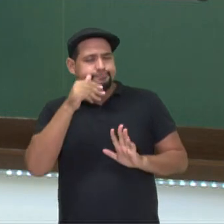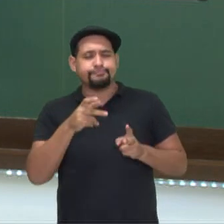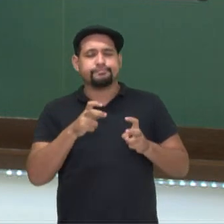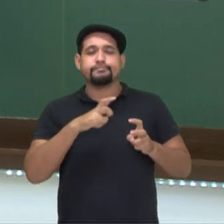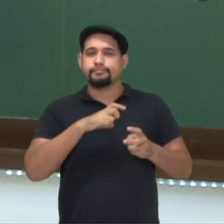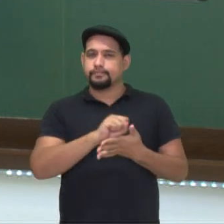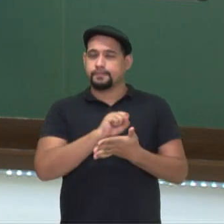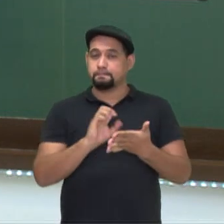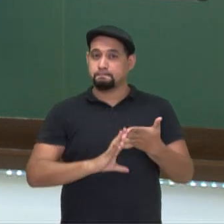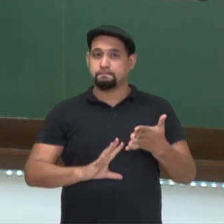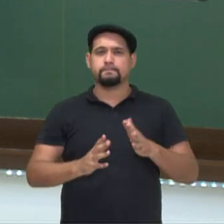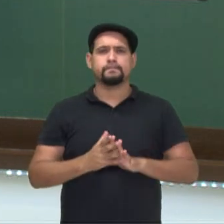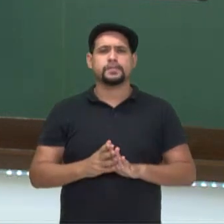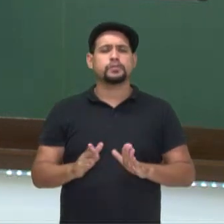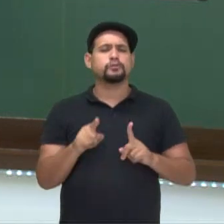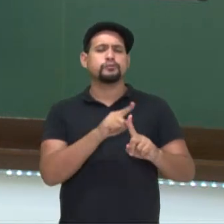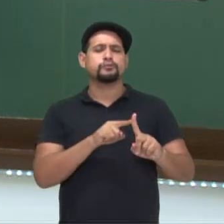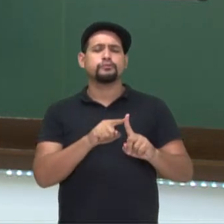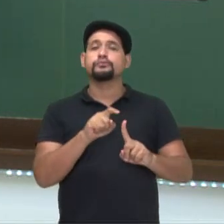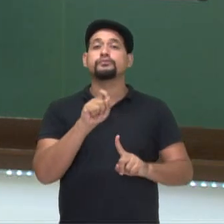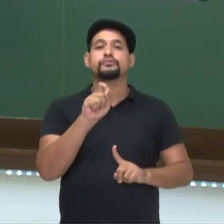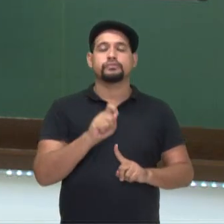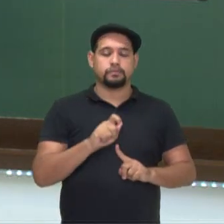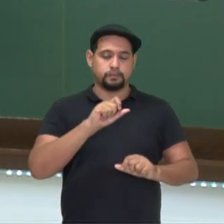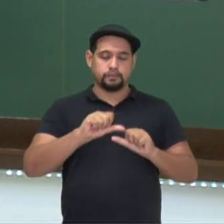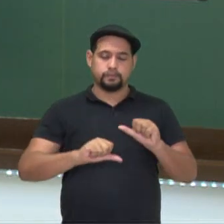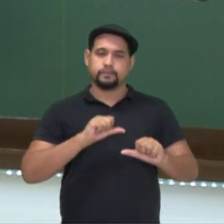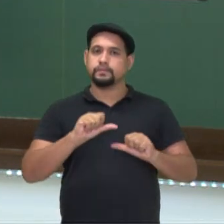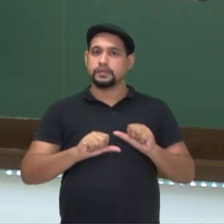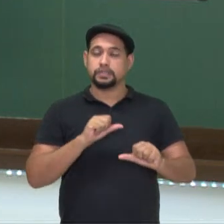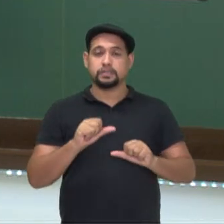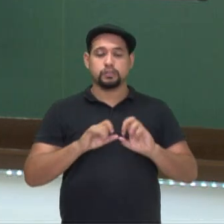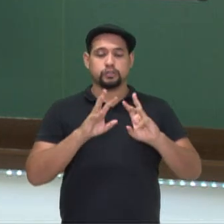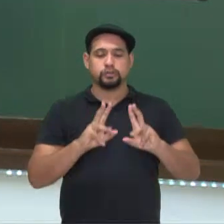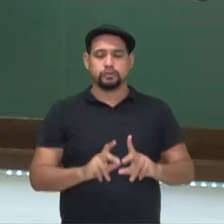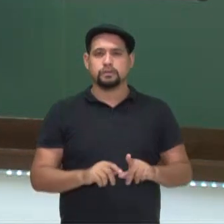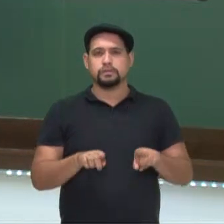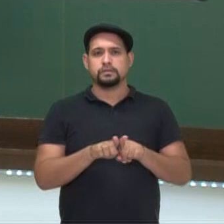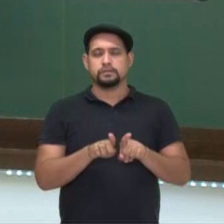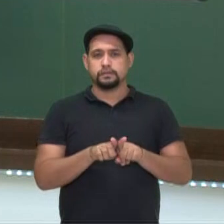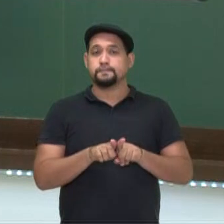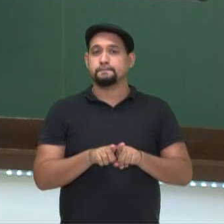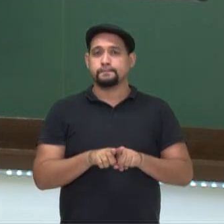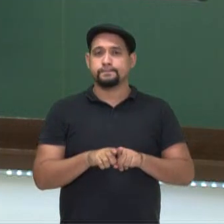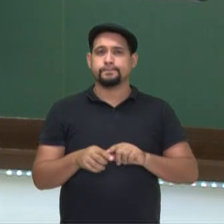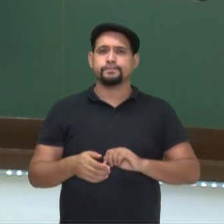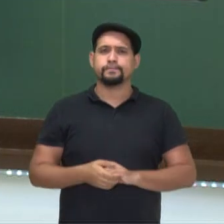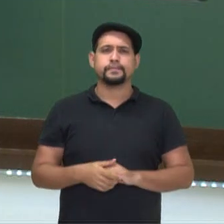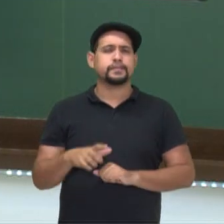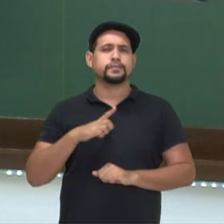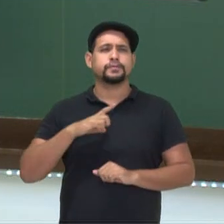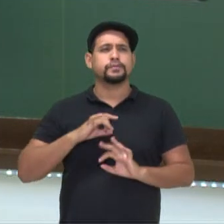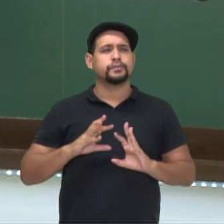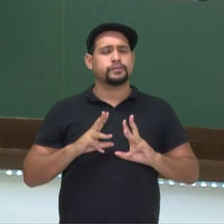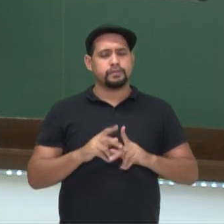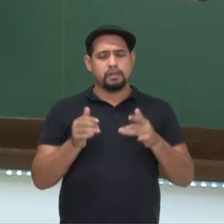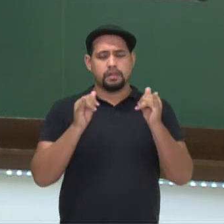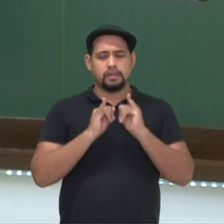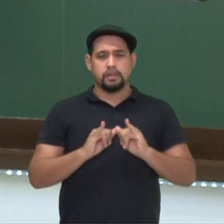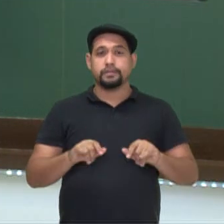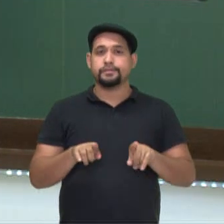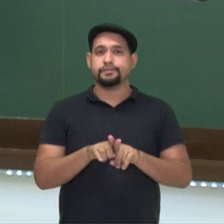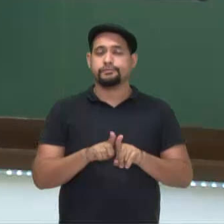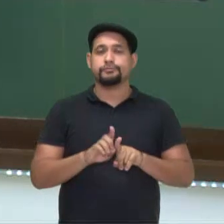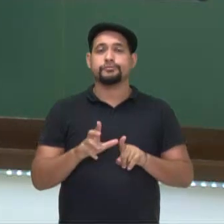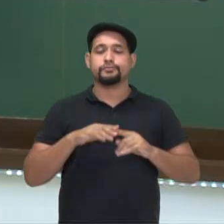desse exercício. E qual que é o objetivo dele? Transformar uma parte toda escrita, dá uma olhadinha lá, ó. Eu tinha todo esse enunciado por escrito